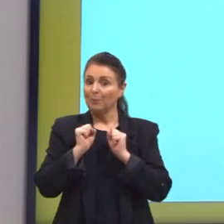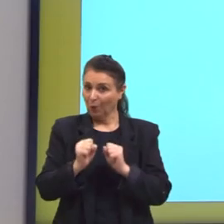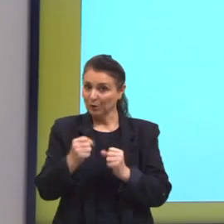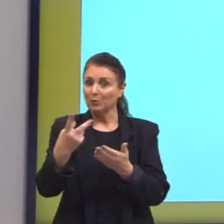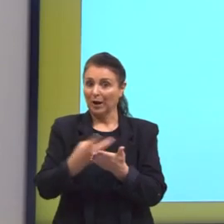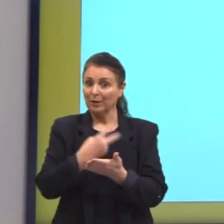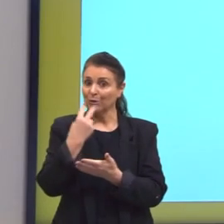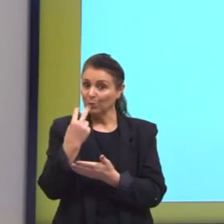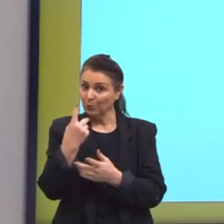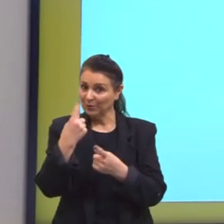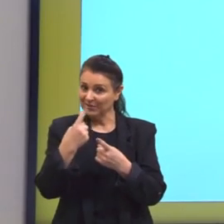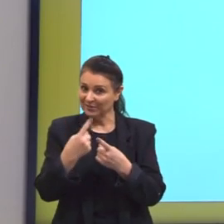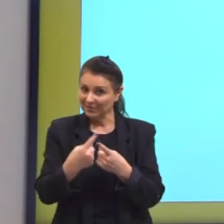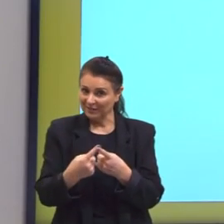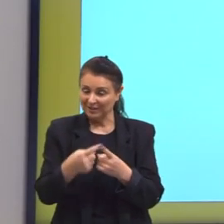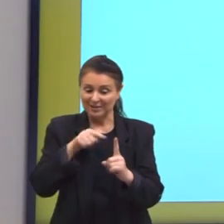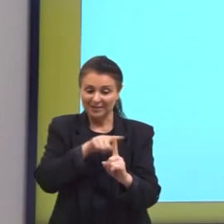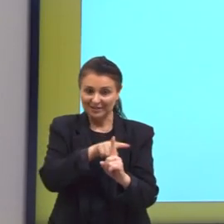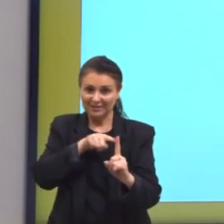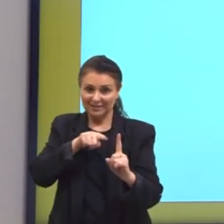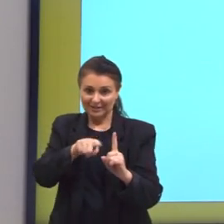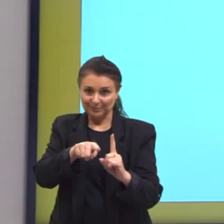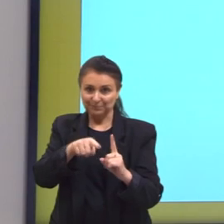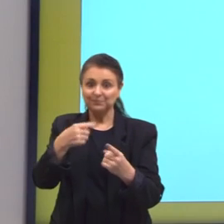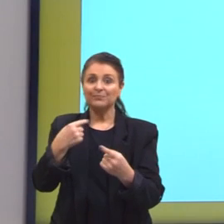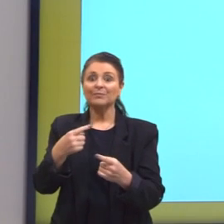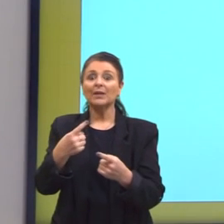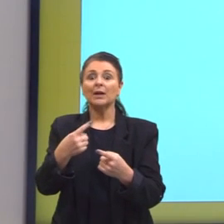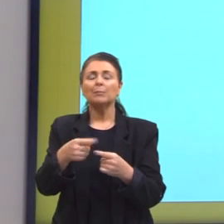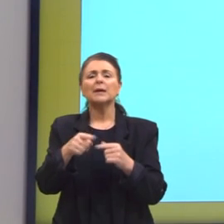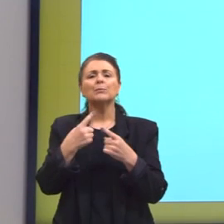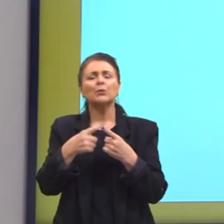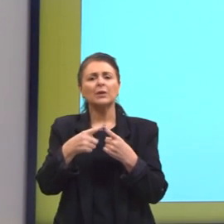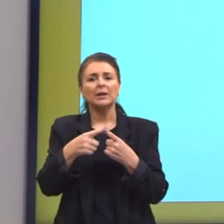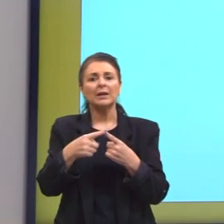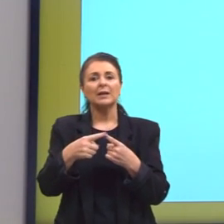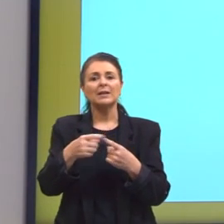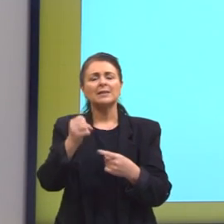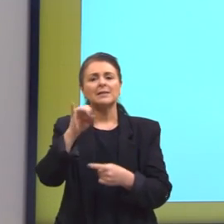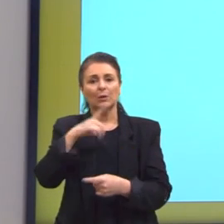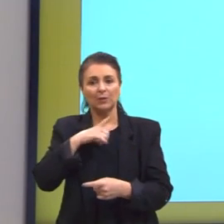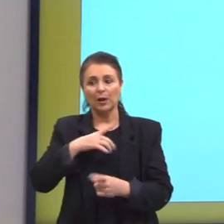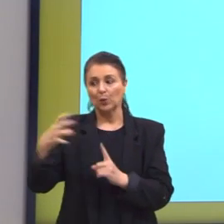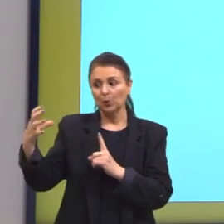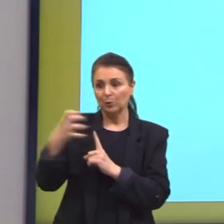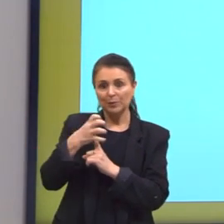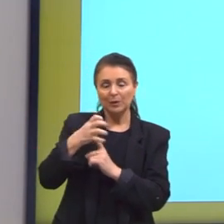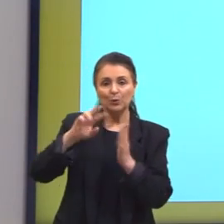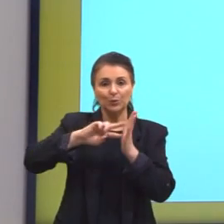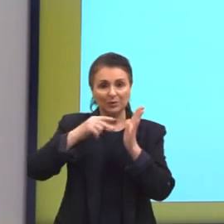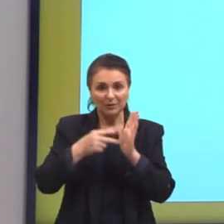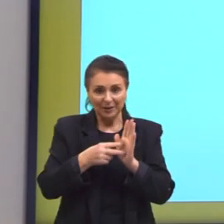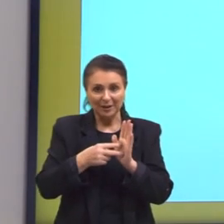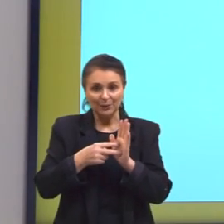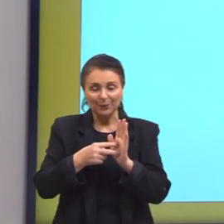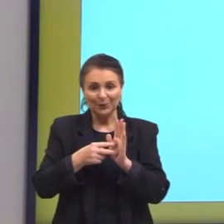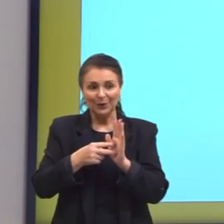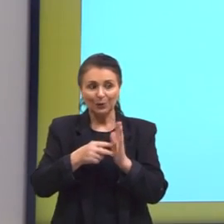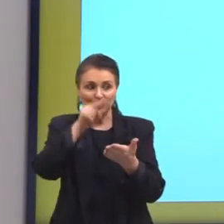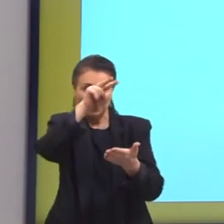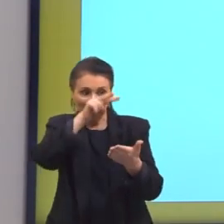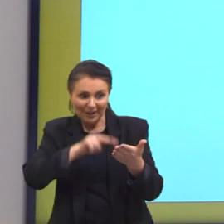eu tenho o domínio do significado de cada coisa dentro desse texto é isso que eu preciso quando eu leio